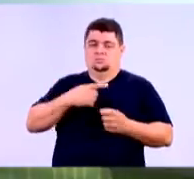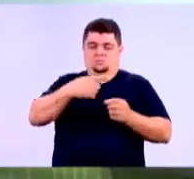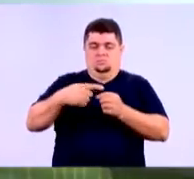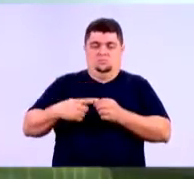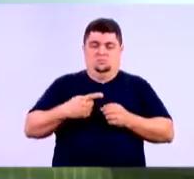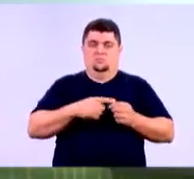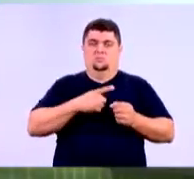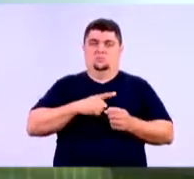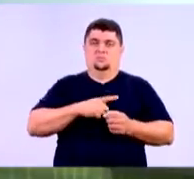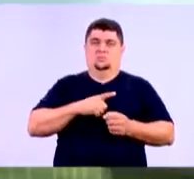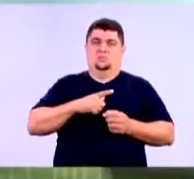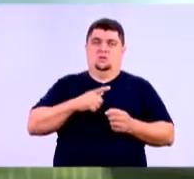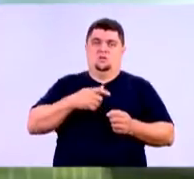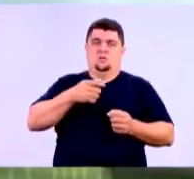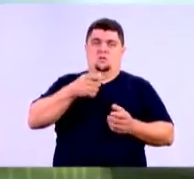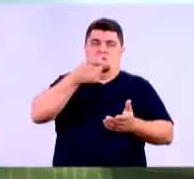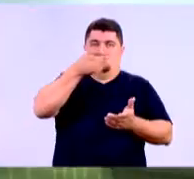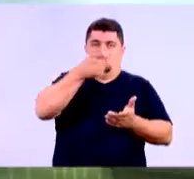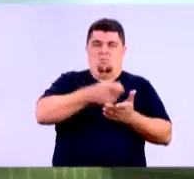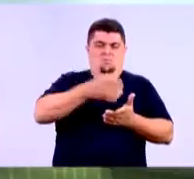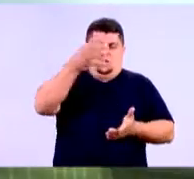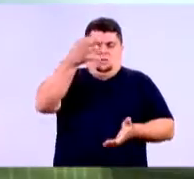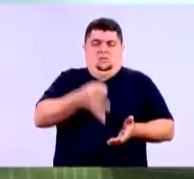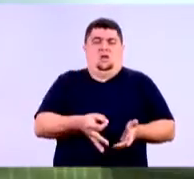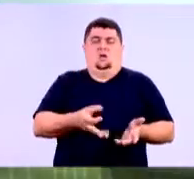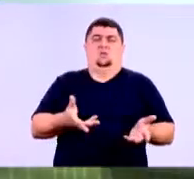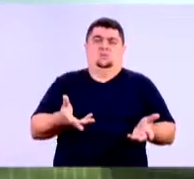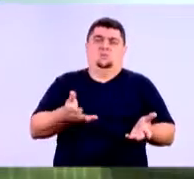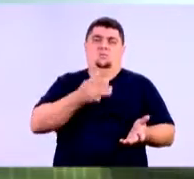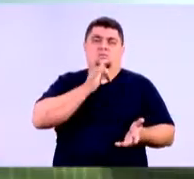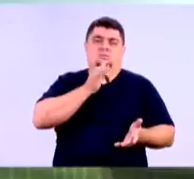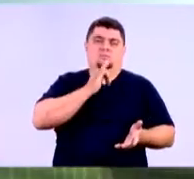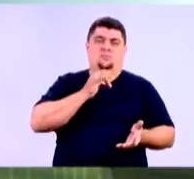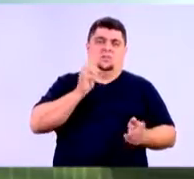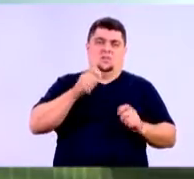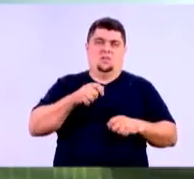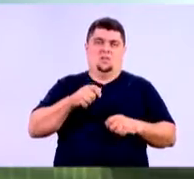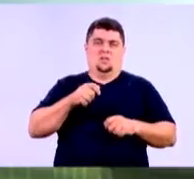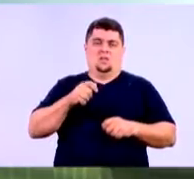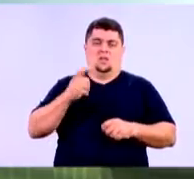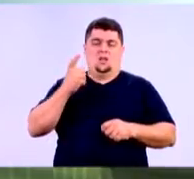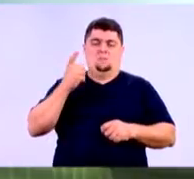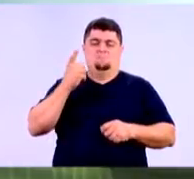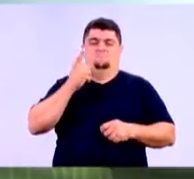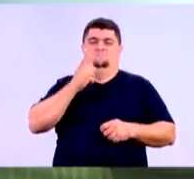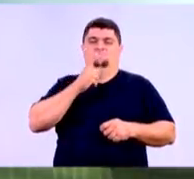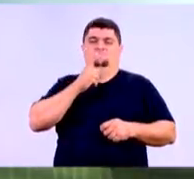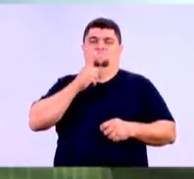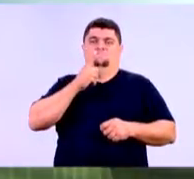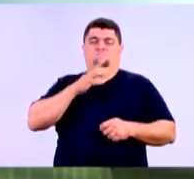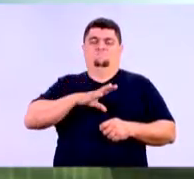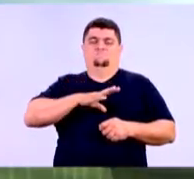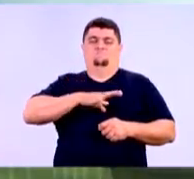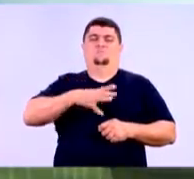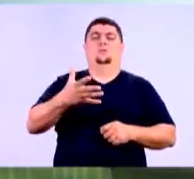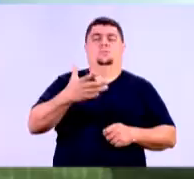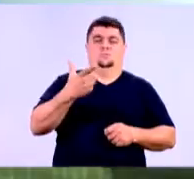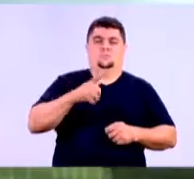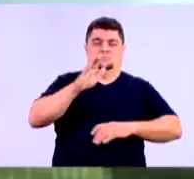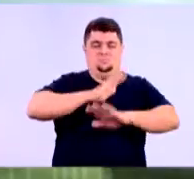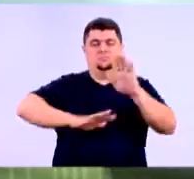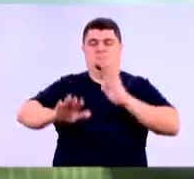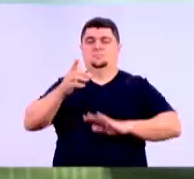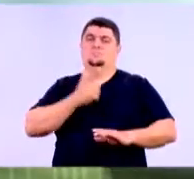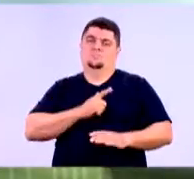uma adimplência maior, as pessoas não entram em inadimplência, às vezes vale a pena você se arriscar um pouco mais, vender mais a prazo e alavancar a sua